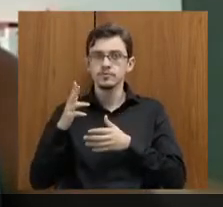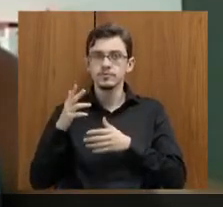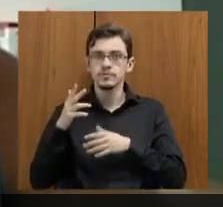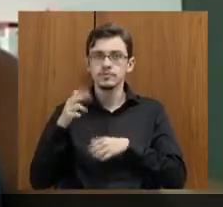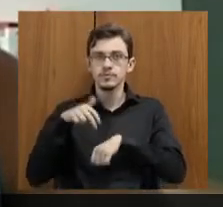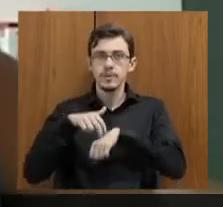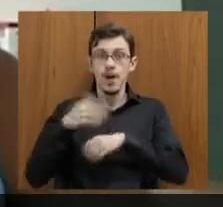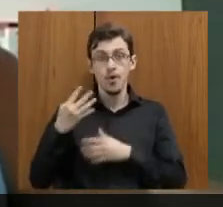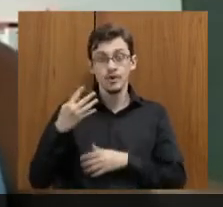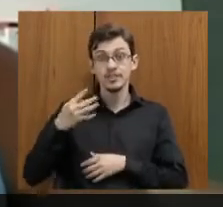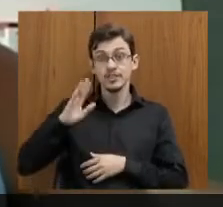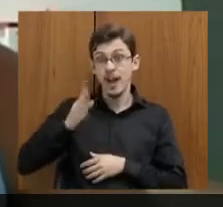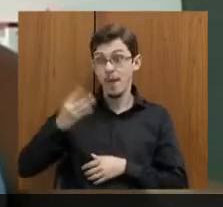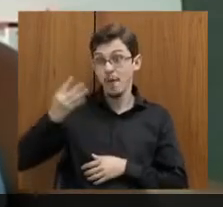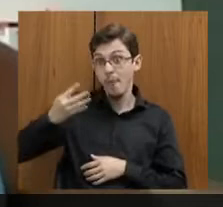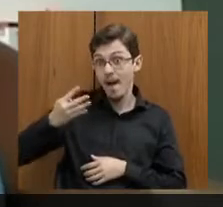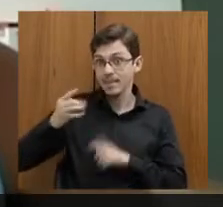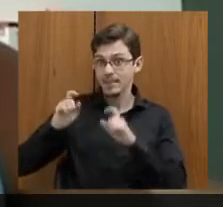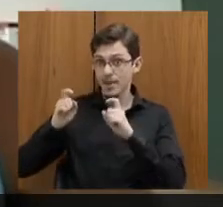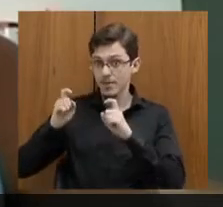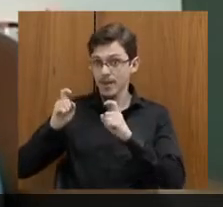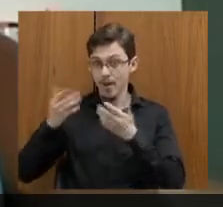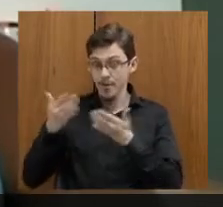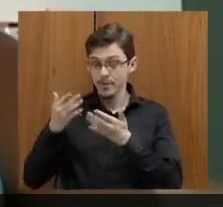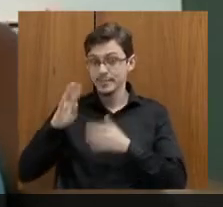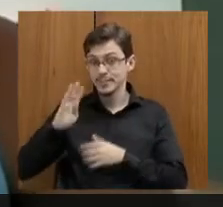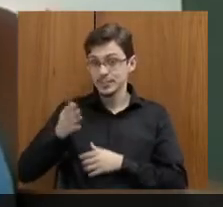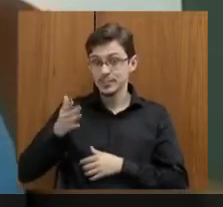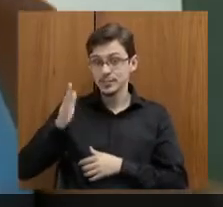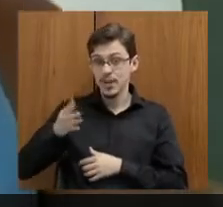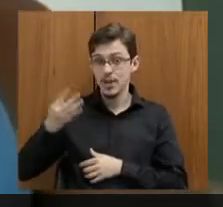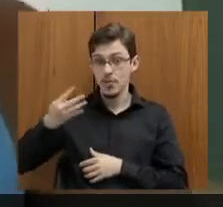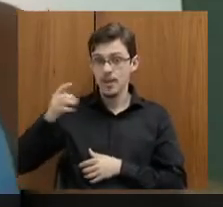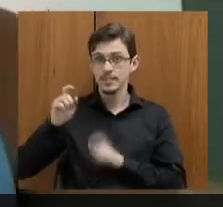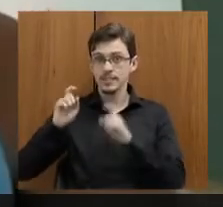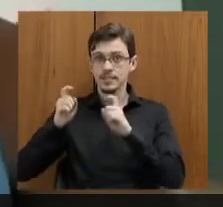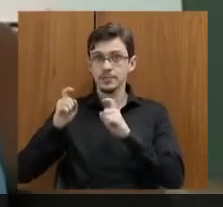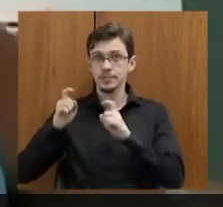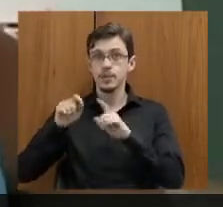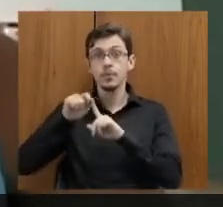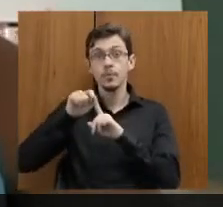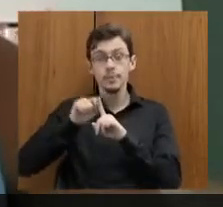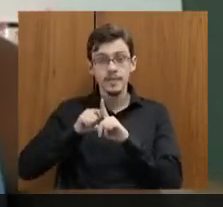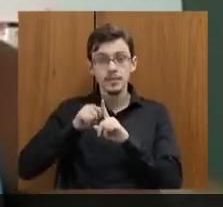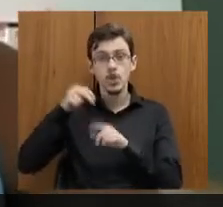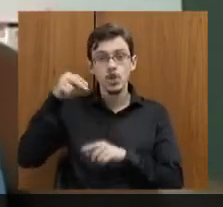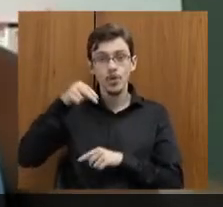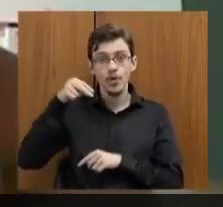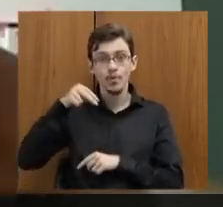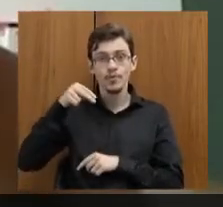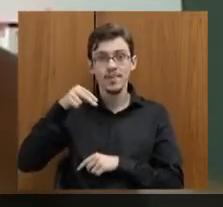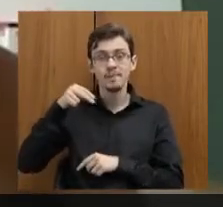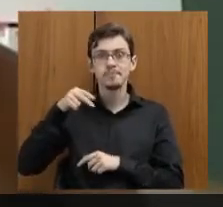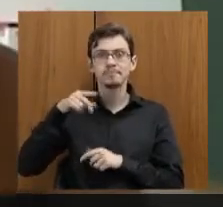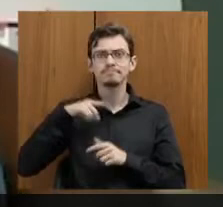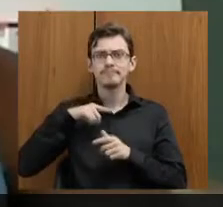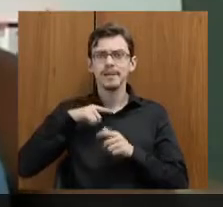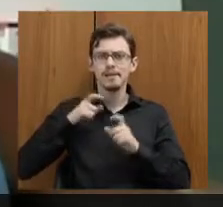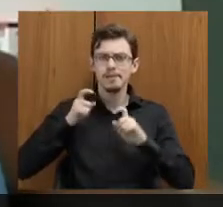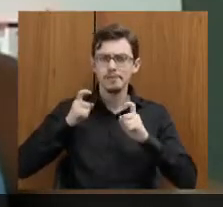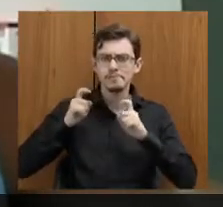compromisso podia é um mês de novembro Novembro negro geralmente nos engole